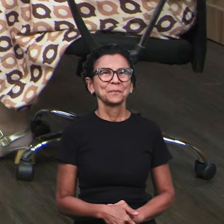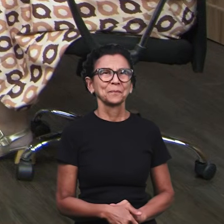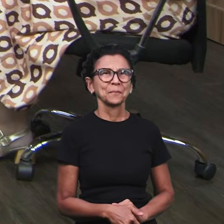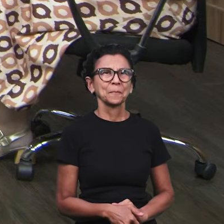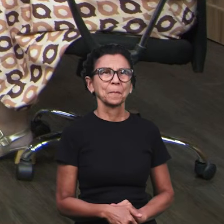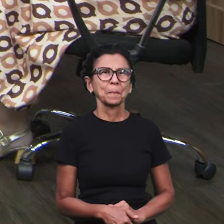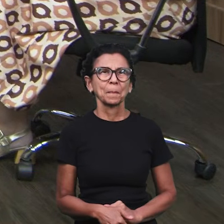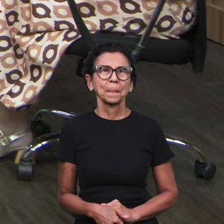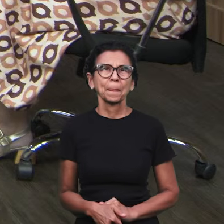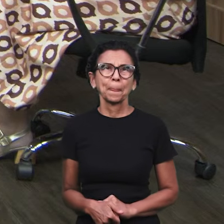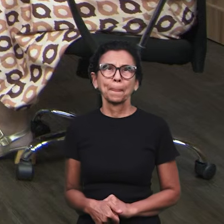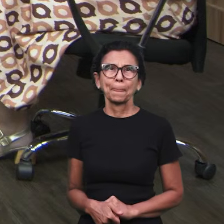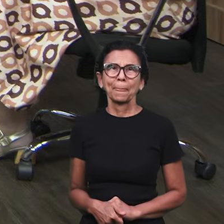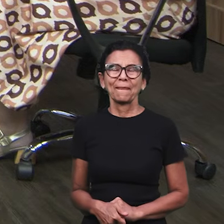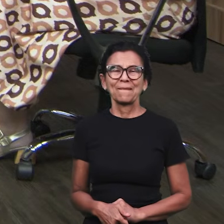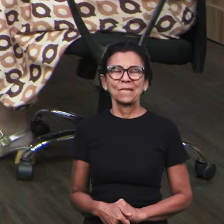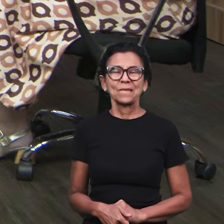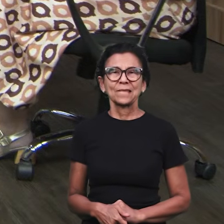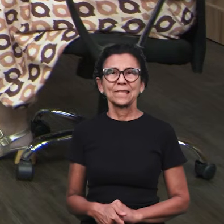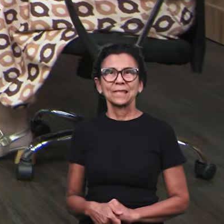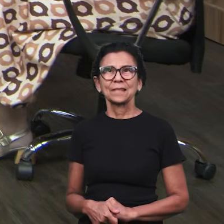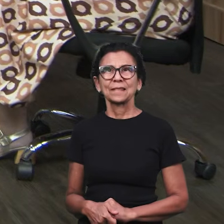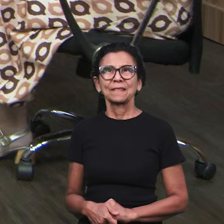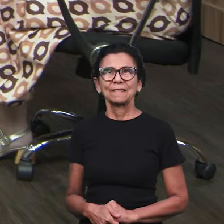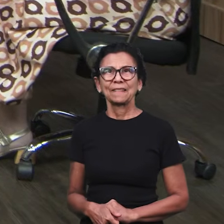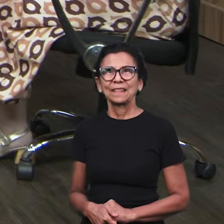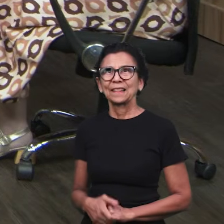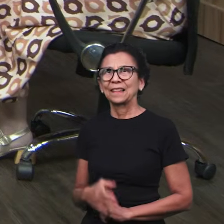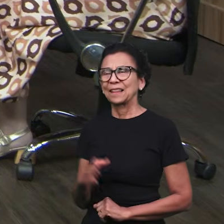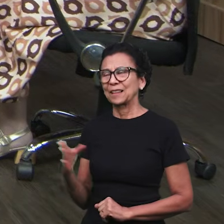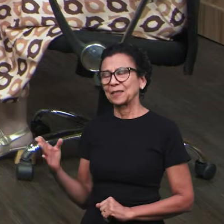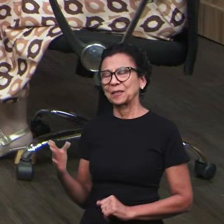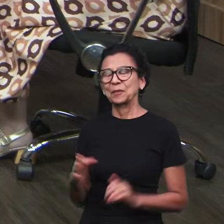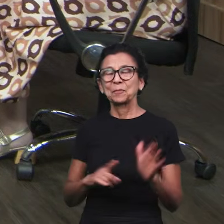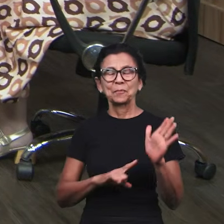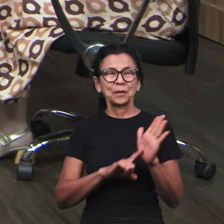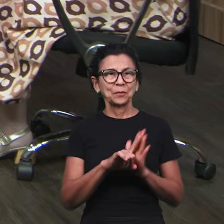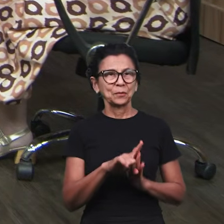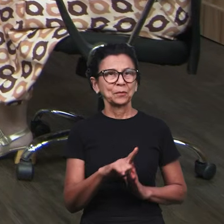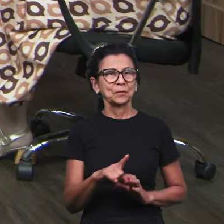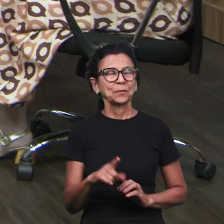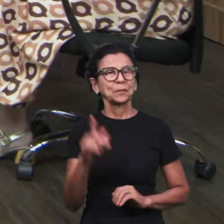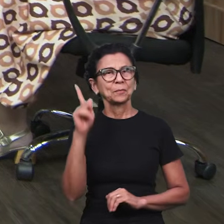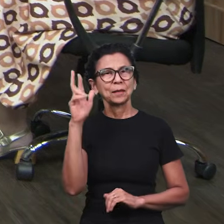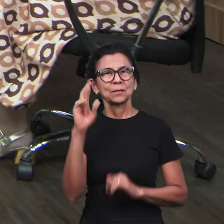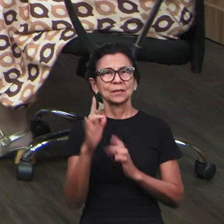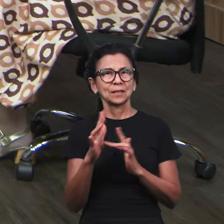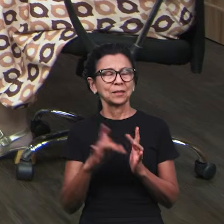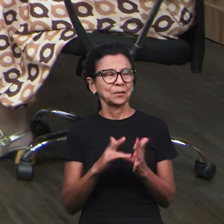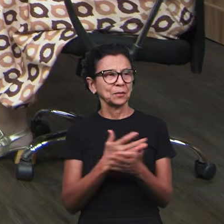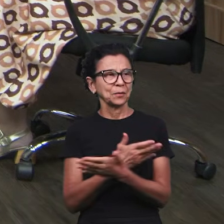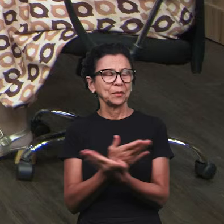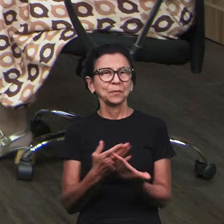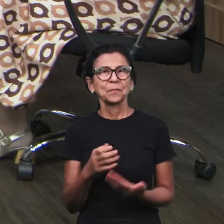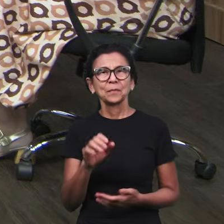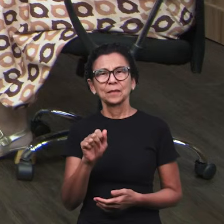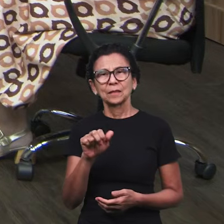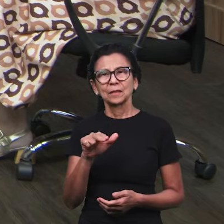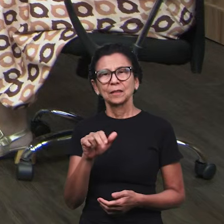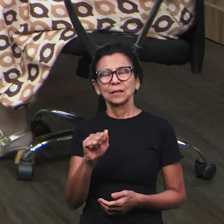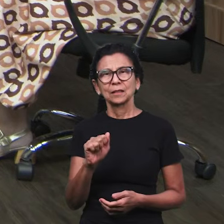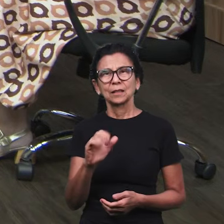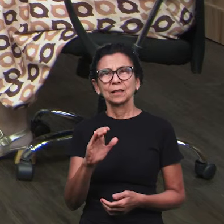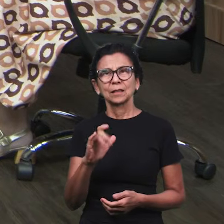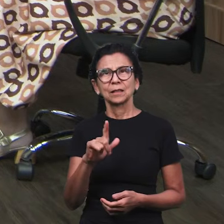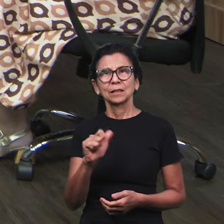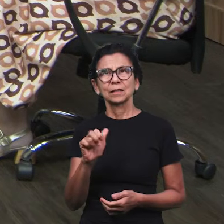vamos prosseguir? Vamos para a primeira pergunta dos jovens? Isso, amém. Vamos começar. Pai, Senhor, pastor, Pai, Senhor, irmãos. Eu me chamo Ana Clara, eu sou da igreja